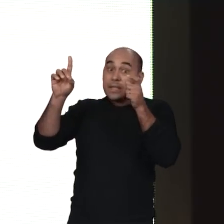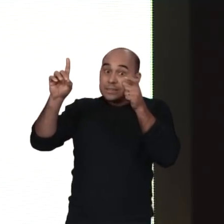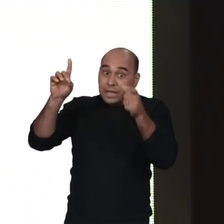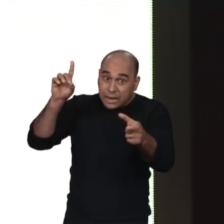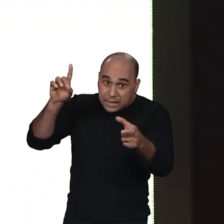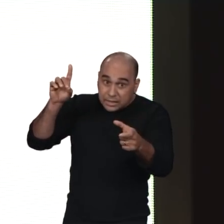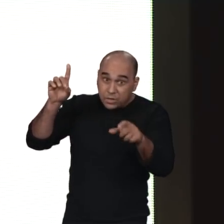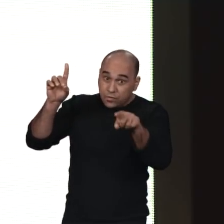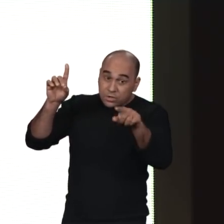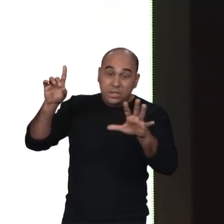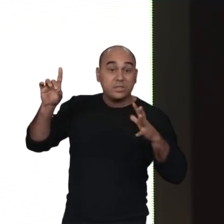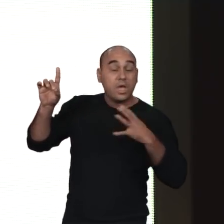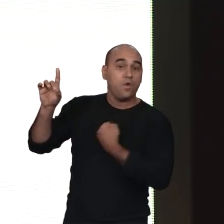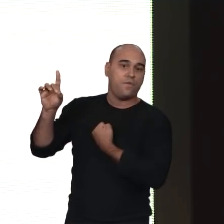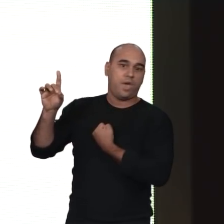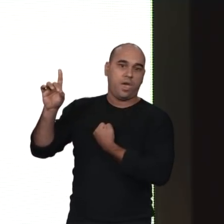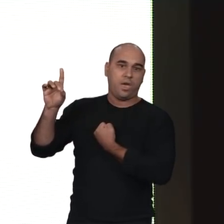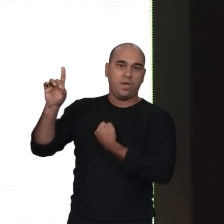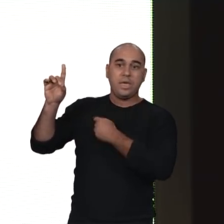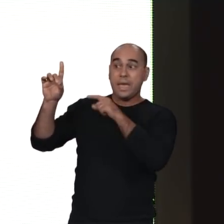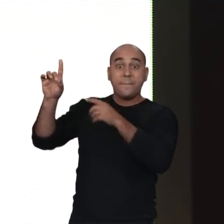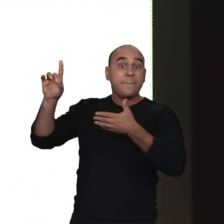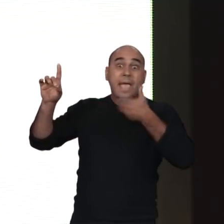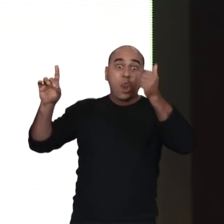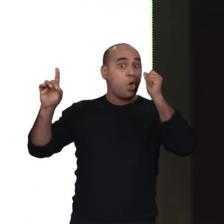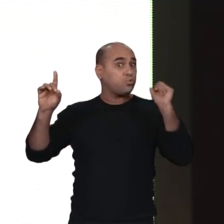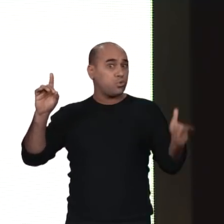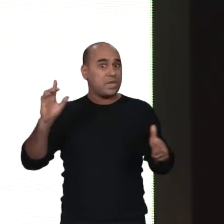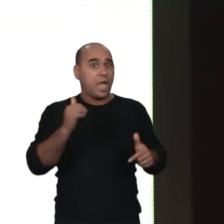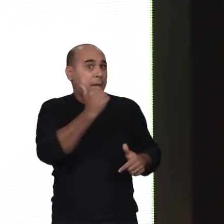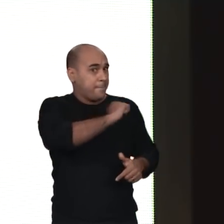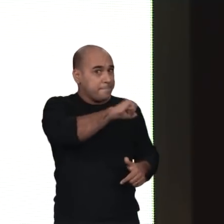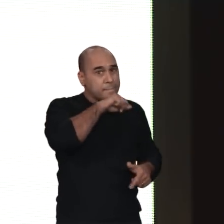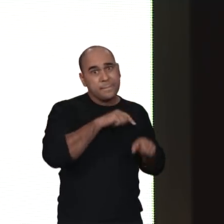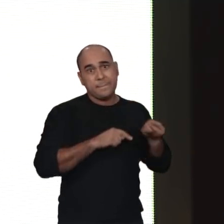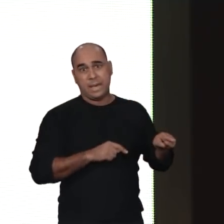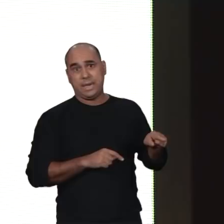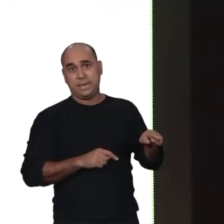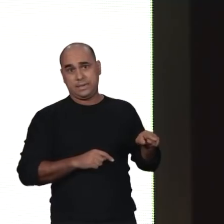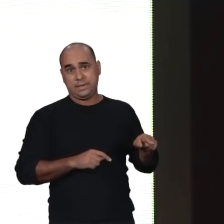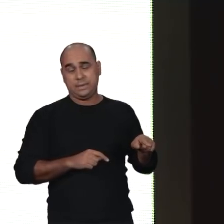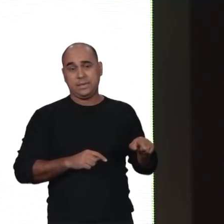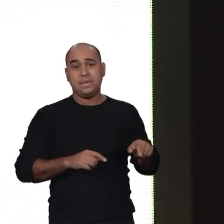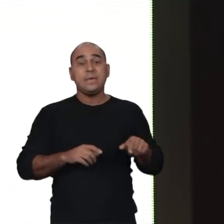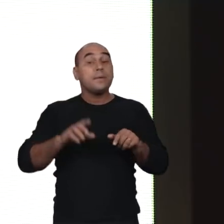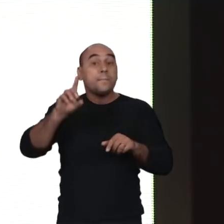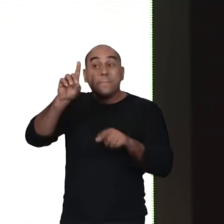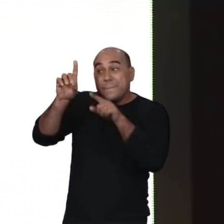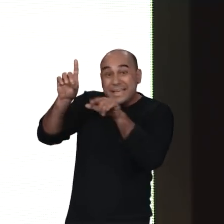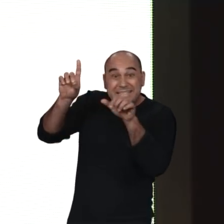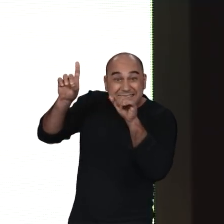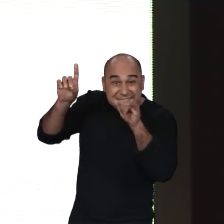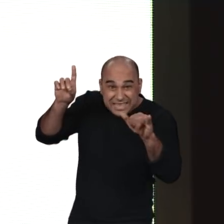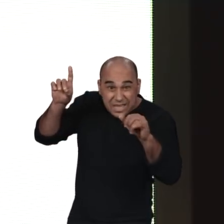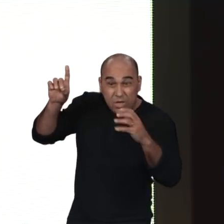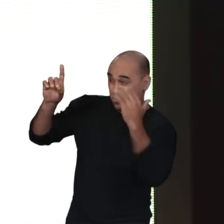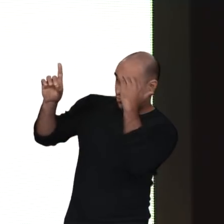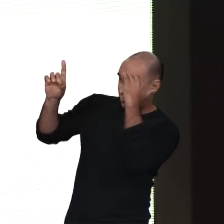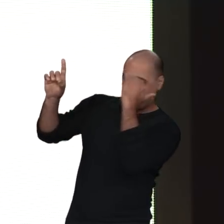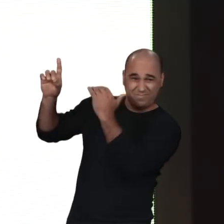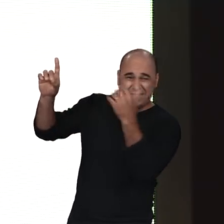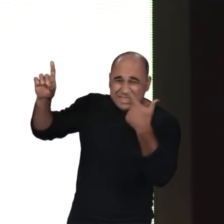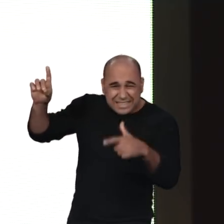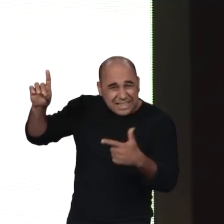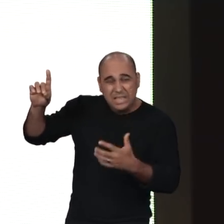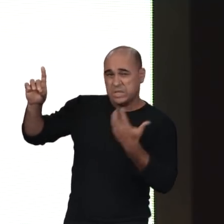casa pegando fogo. Mas ele não vai levar você para o céu se você não quiser. E a segunda coisa, se